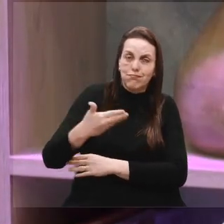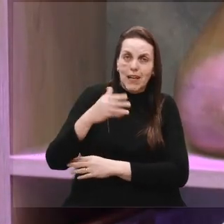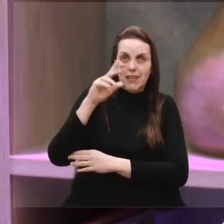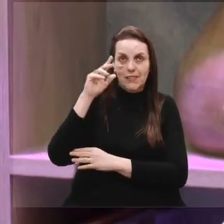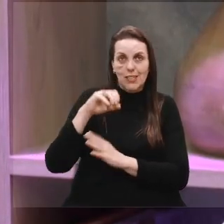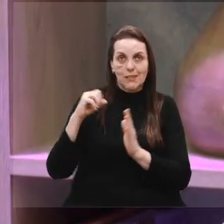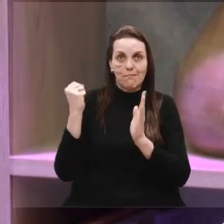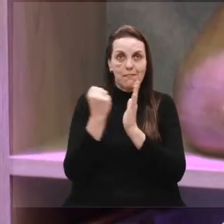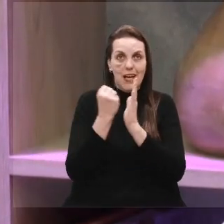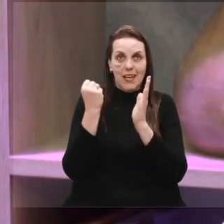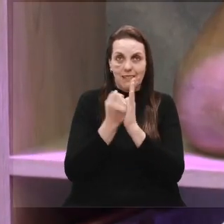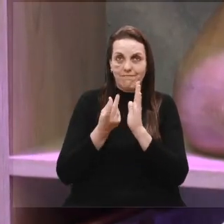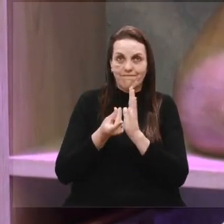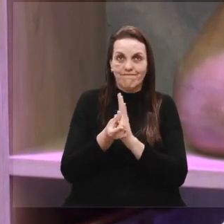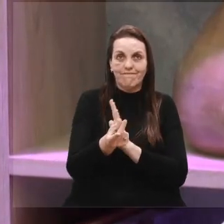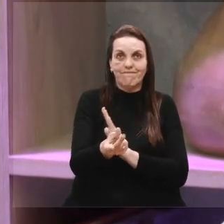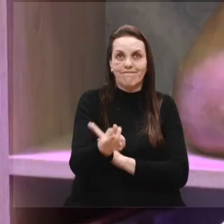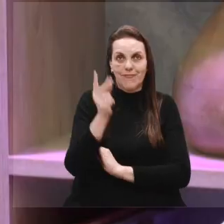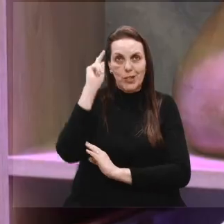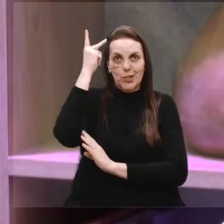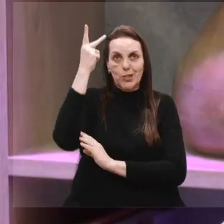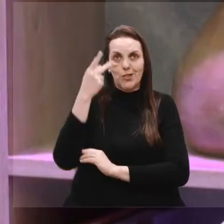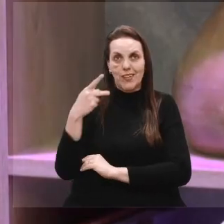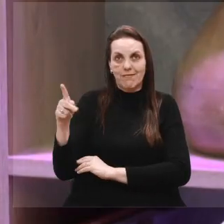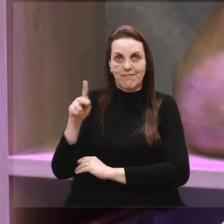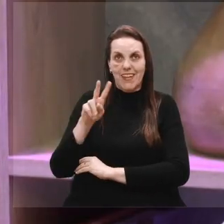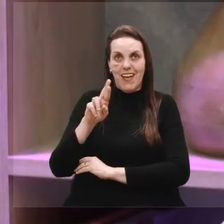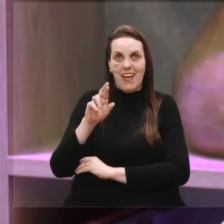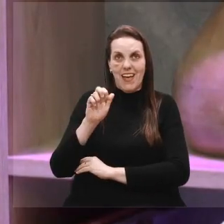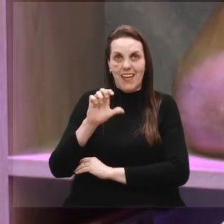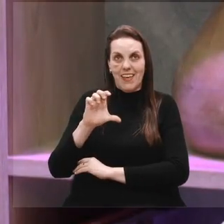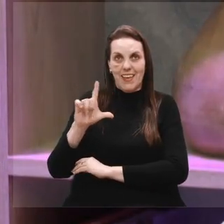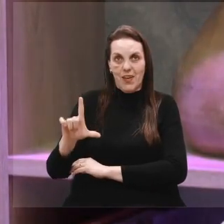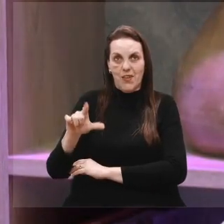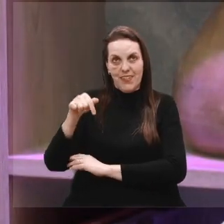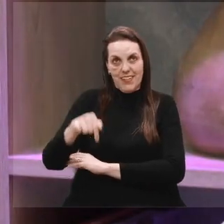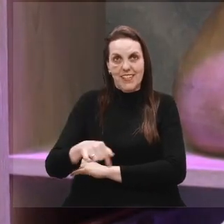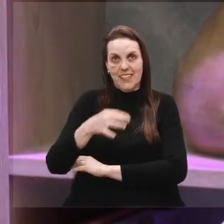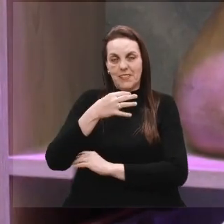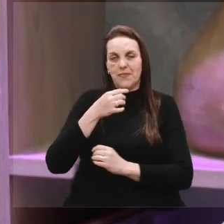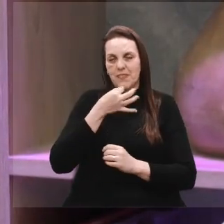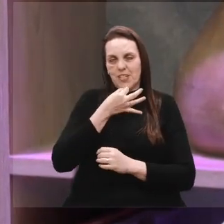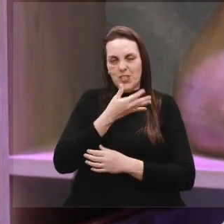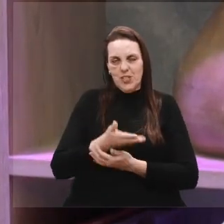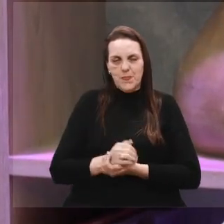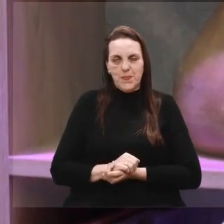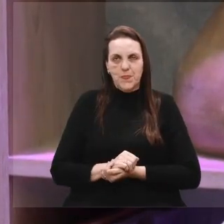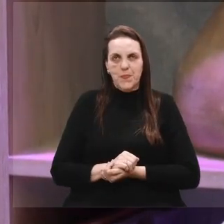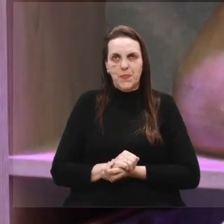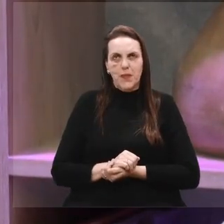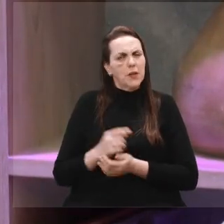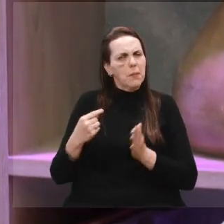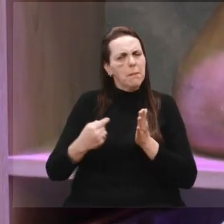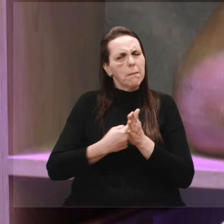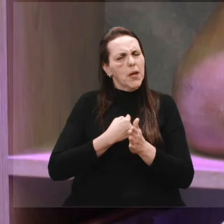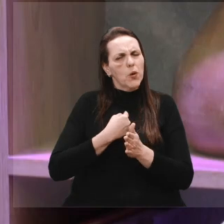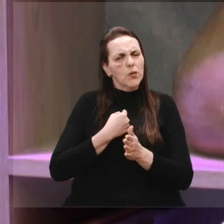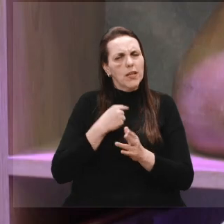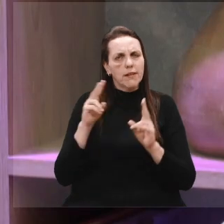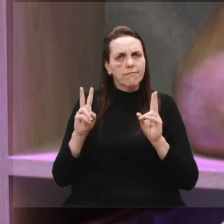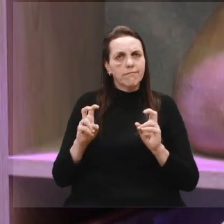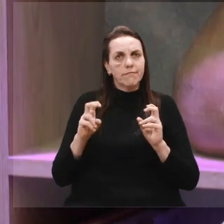legado da Raquel aqui na nossa cidade. Quando me questionaram sobre isso,